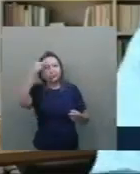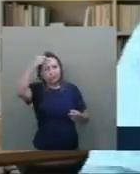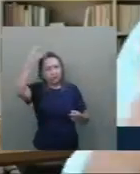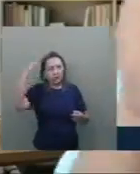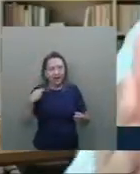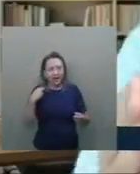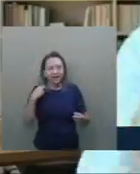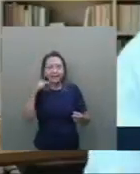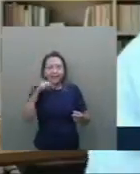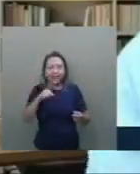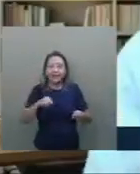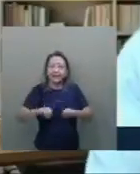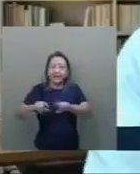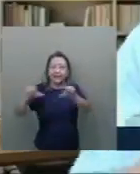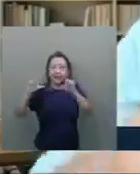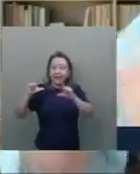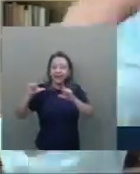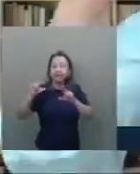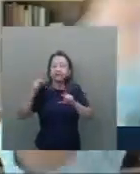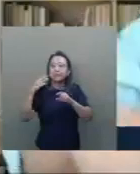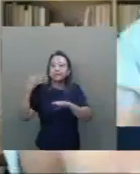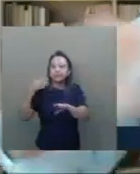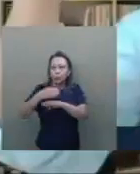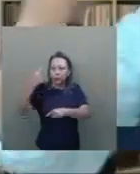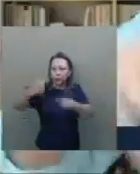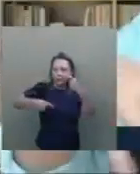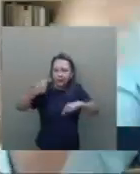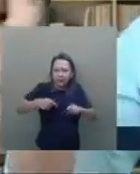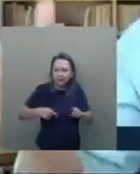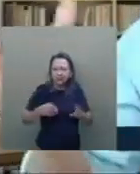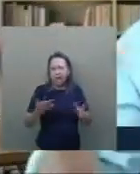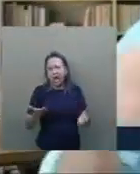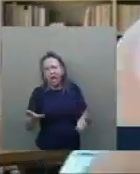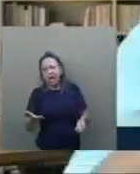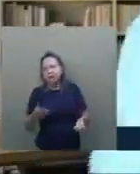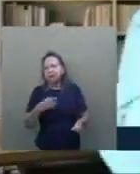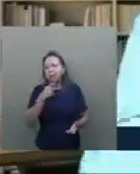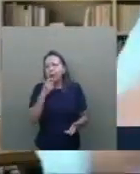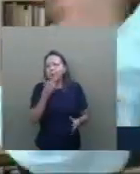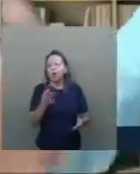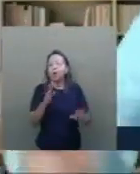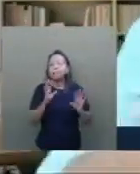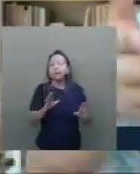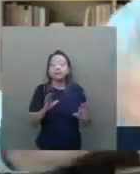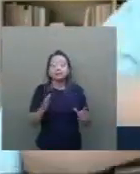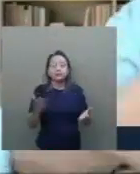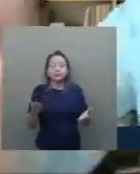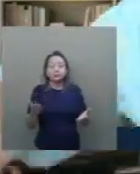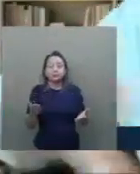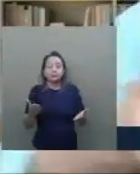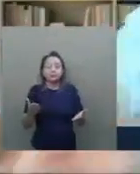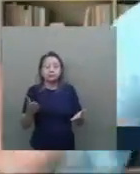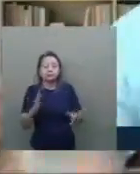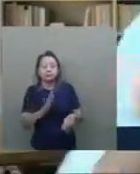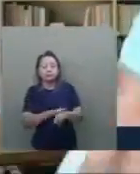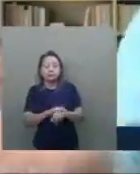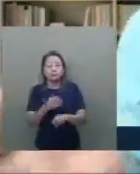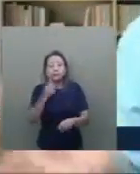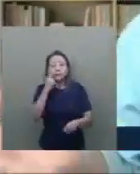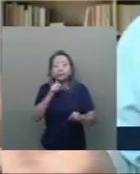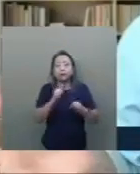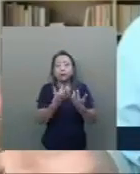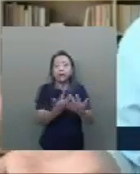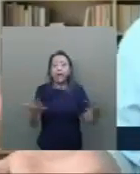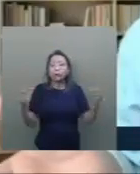tela, e você participou, mas não foi bom o nível dos debates. Criticavam tanto lá, mas de repente vão fazer do palco do plenário